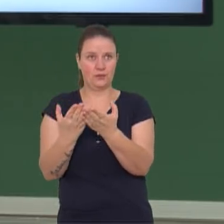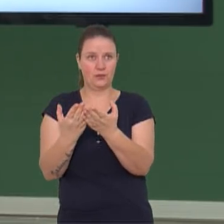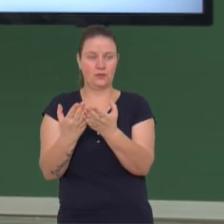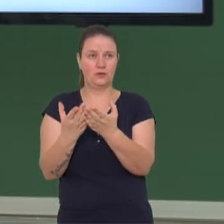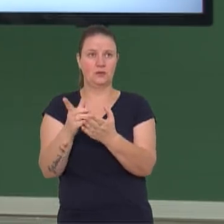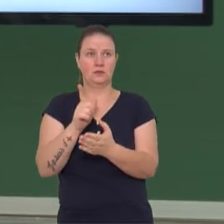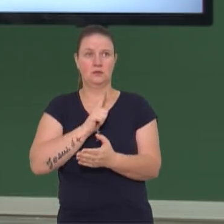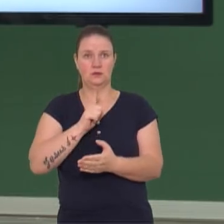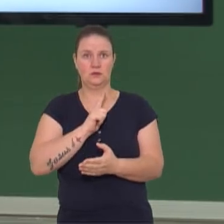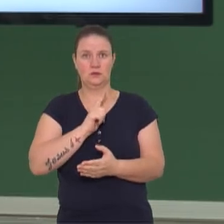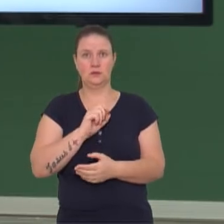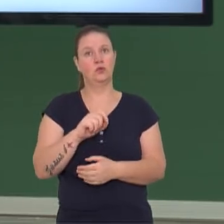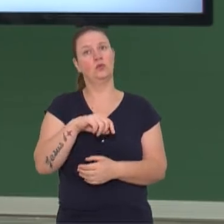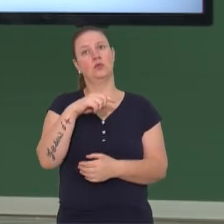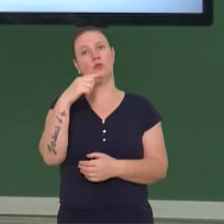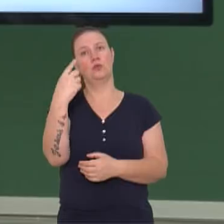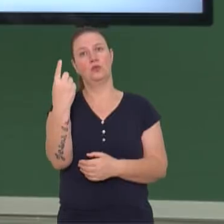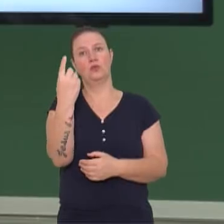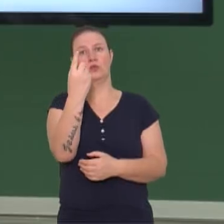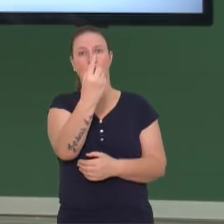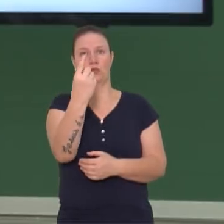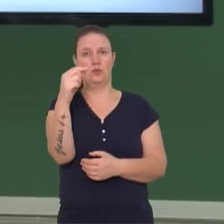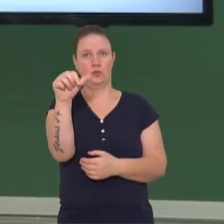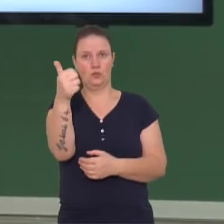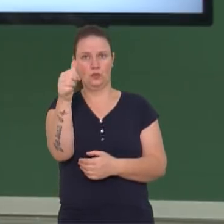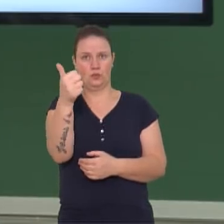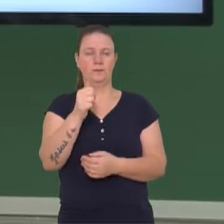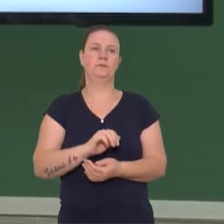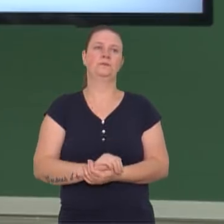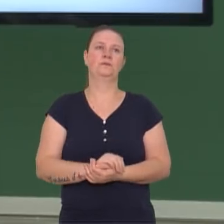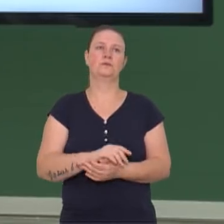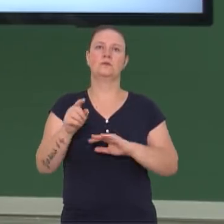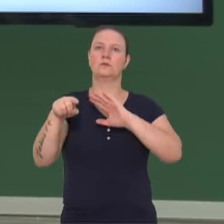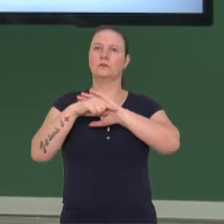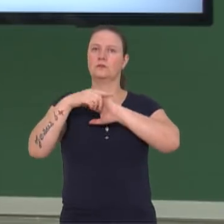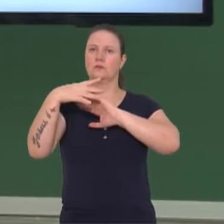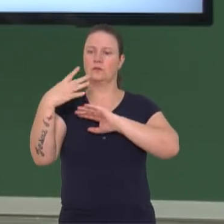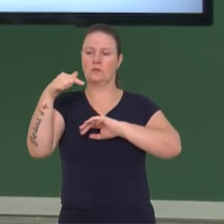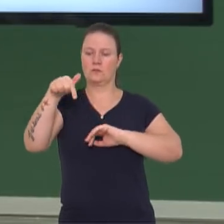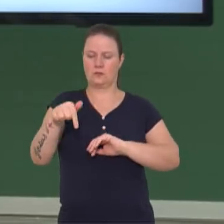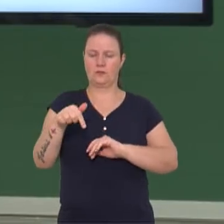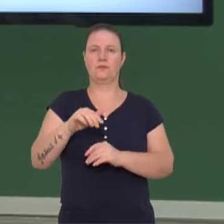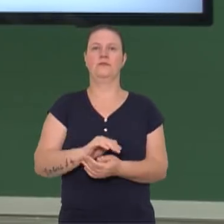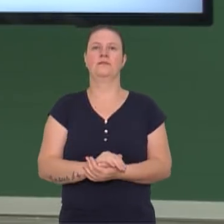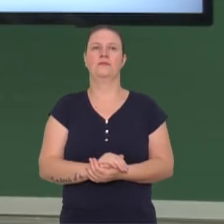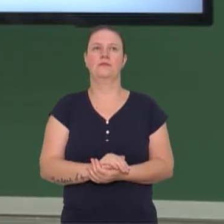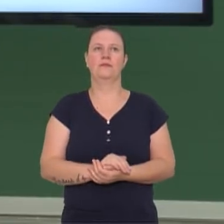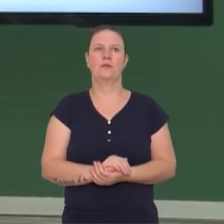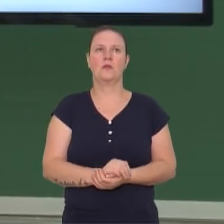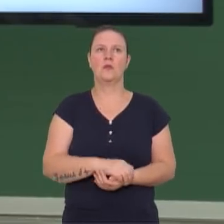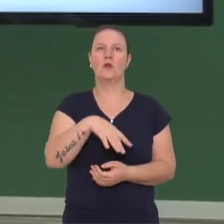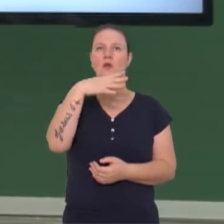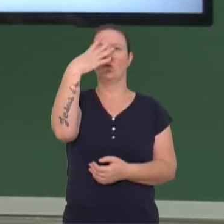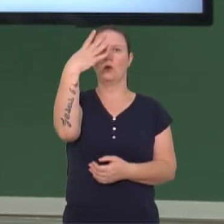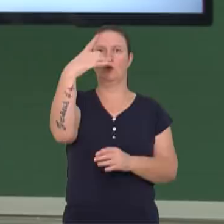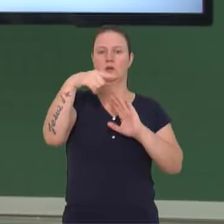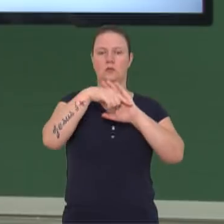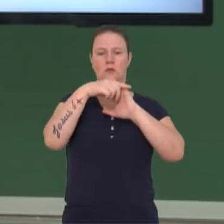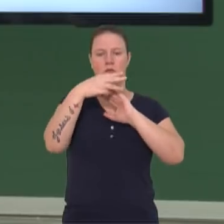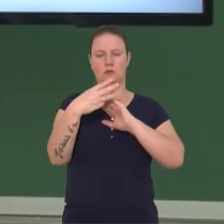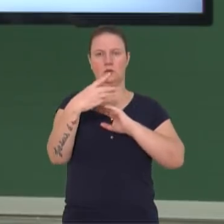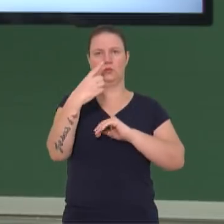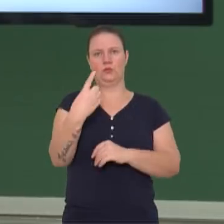décimo, então 10 mais 1, 11. 11 menos 4, 7. 4 menos 3,